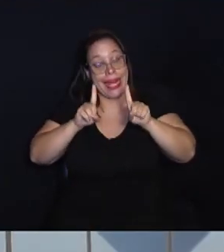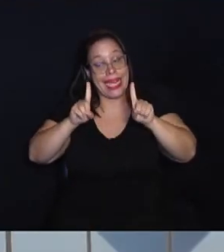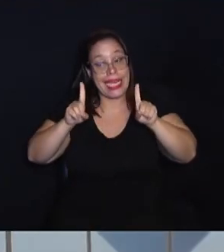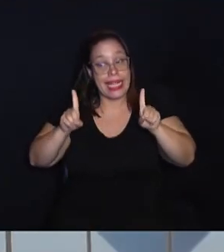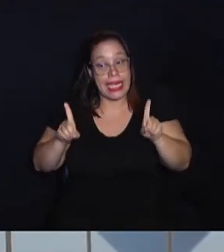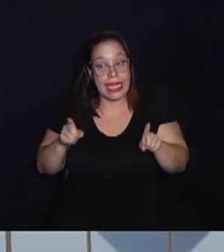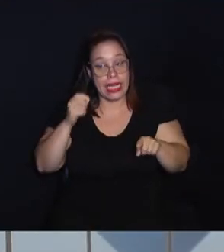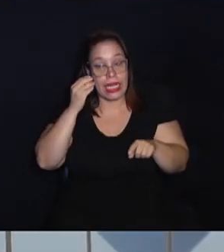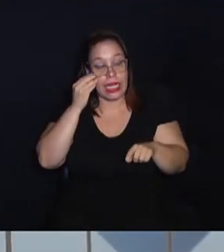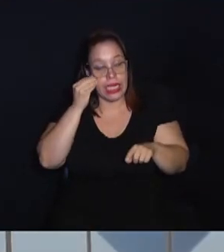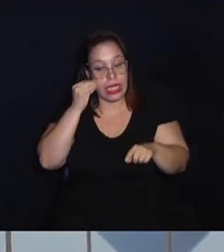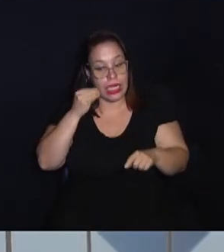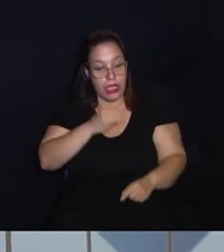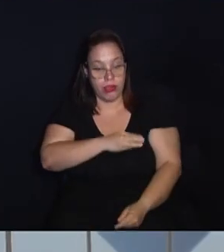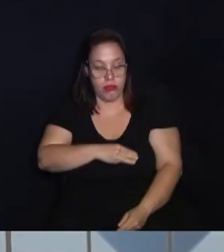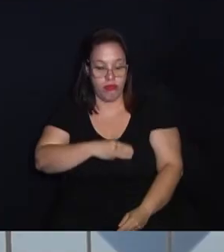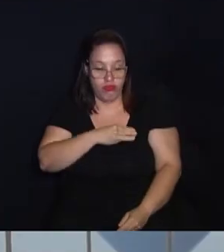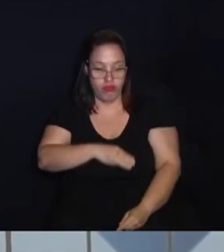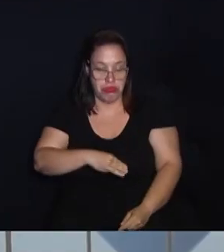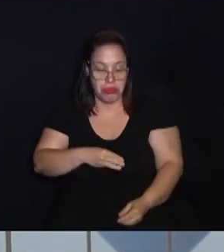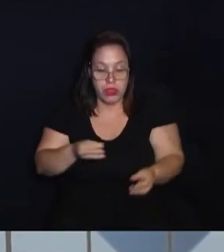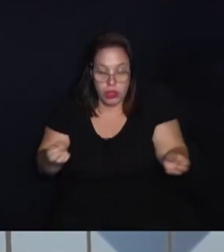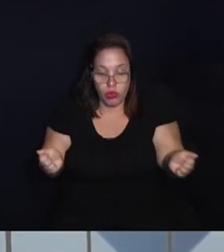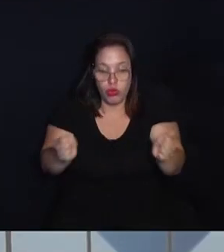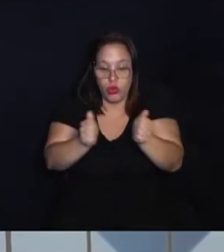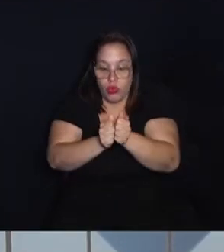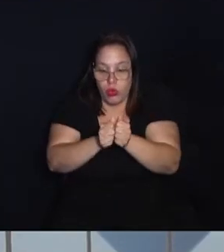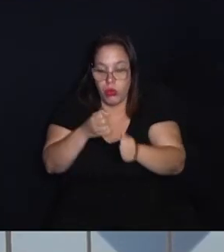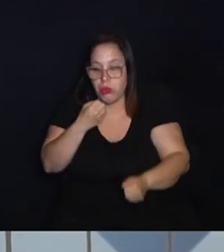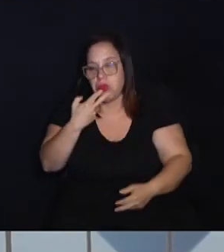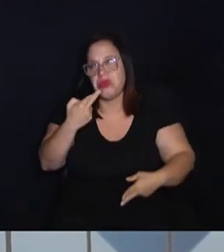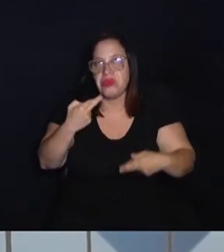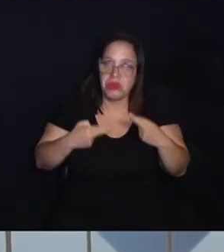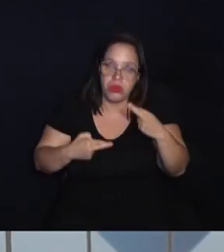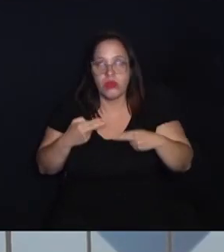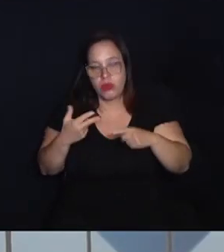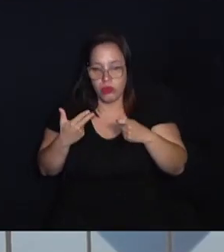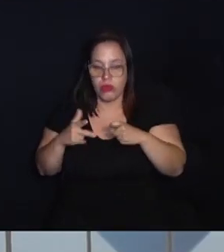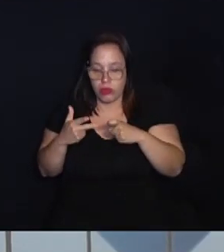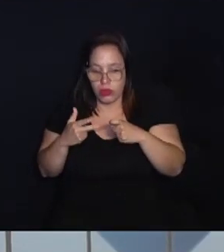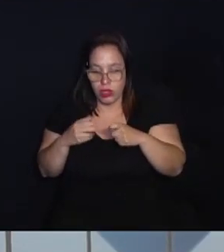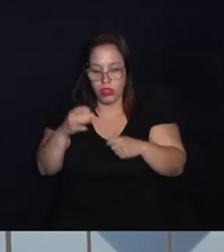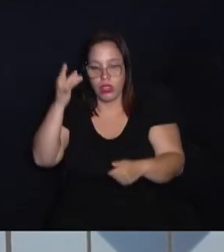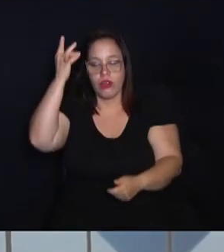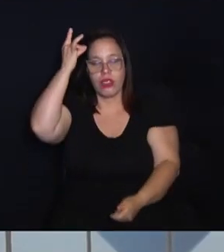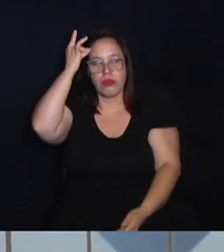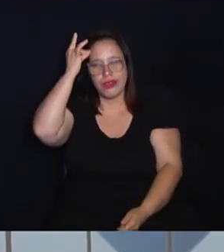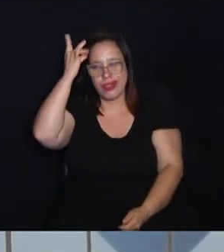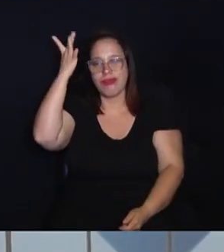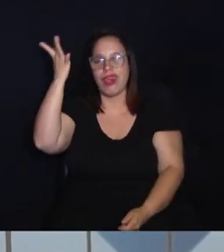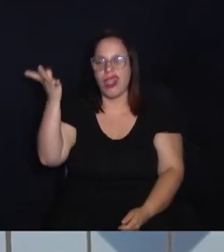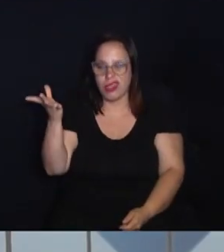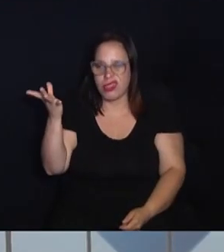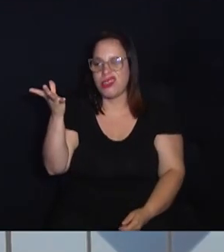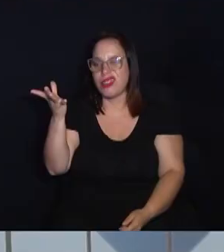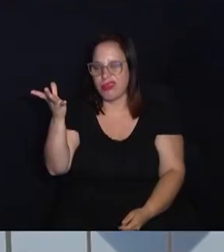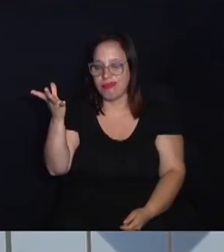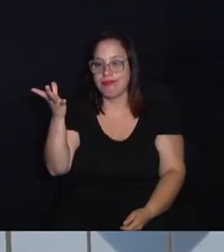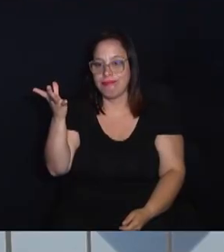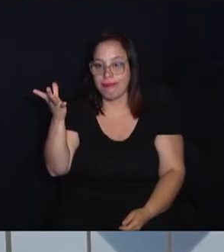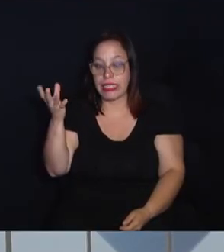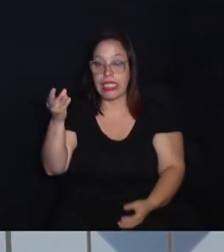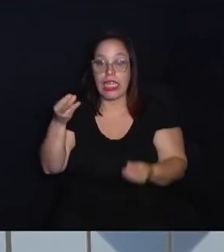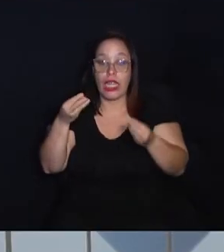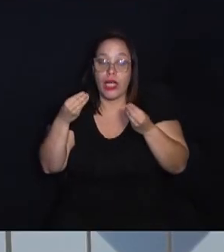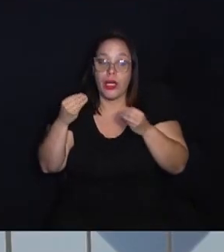sua missão, mas de forma harmônica. Quando você tem uma boa relação com o Executivo, facilita o processo. E quando o Executivo